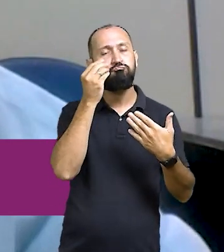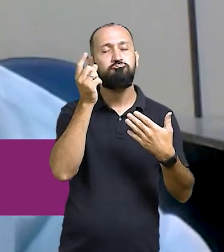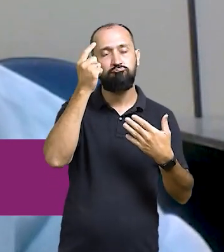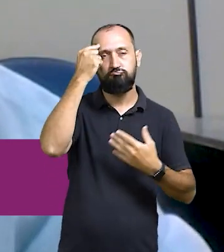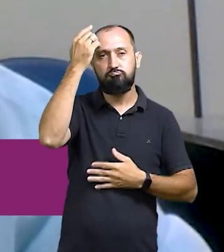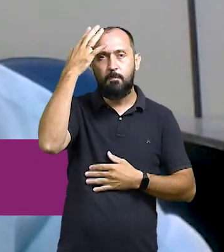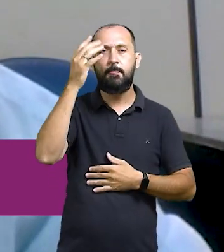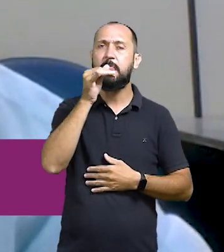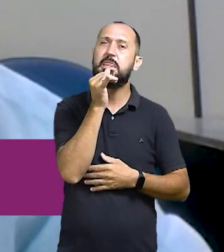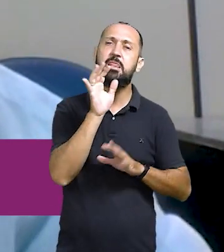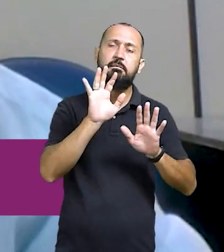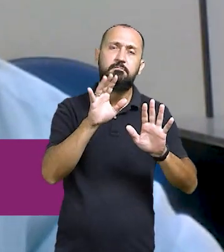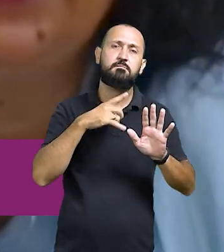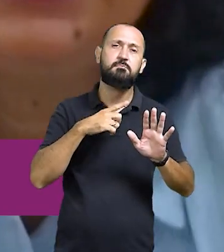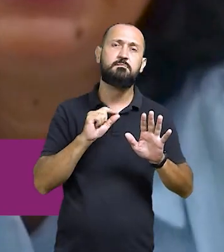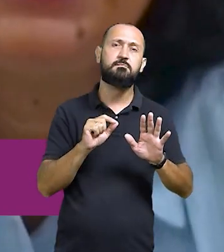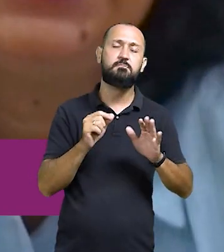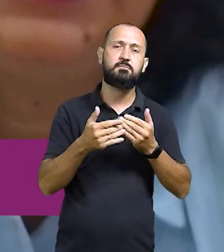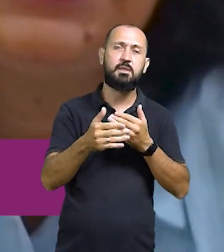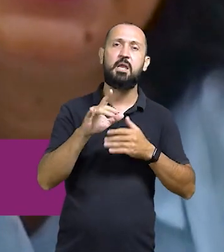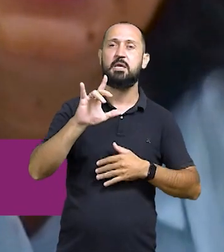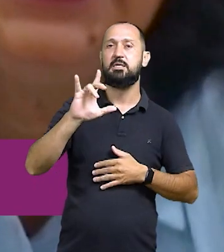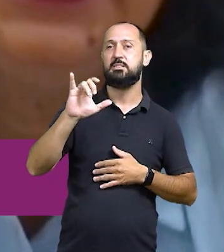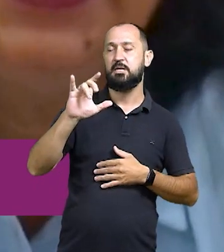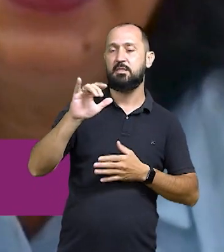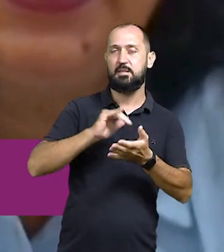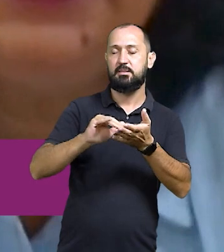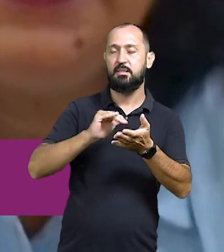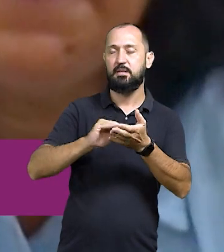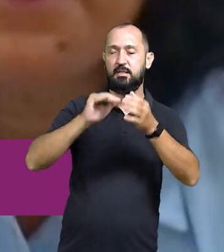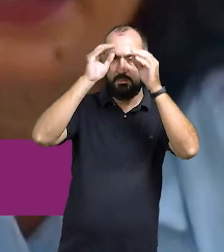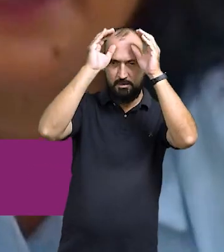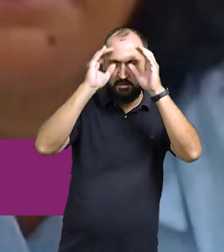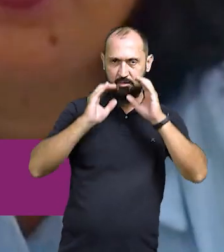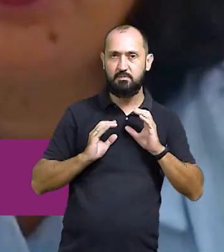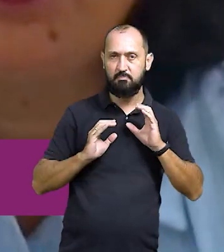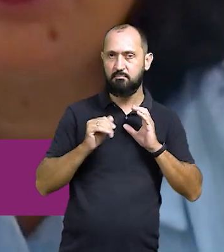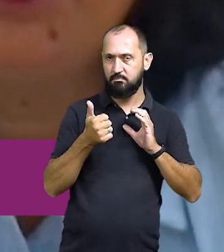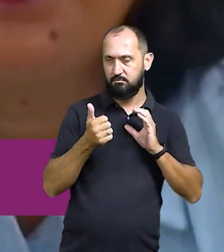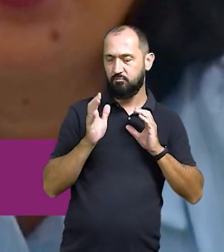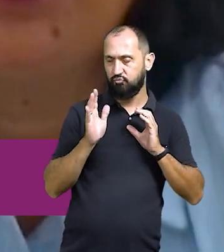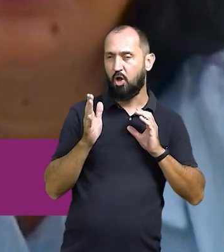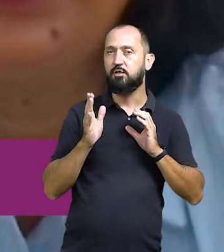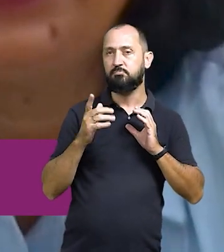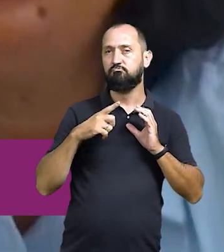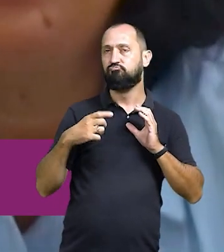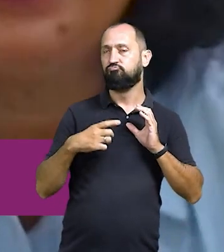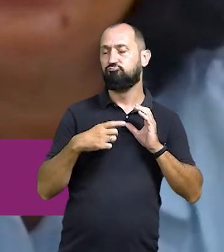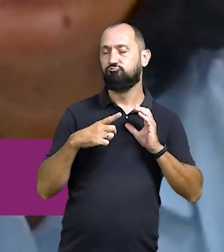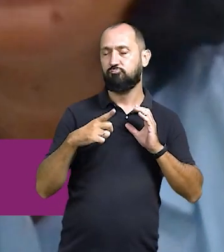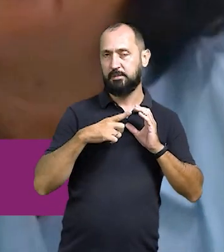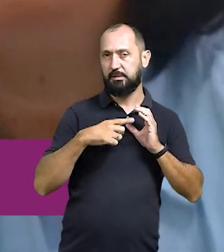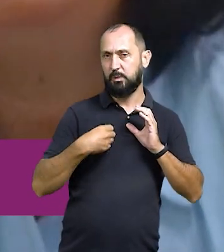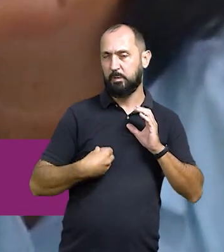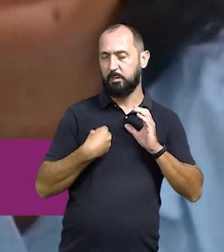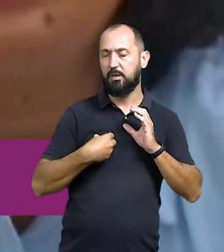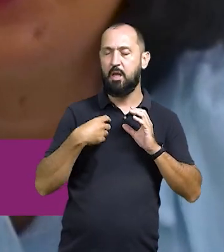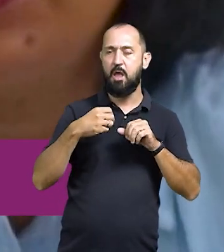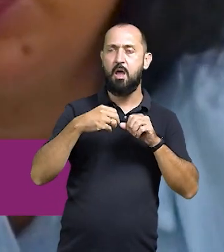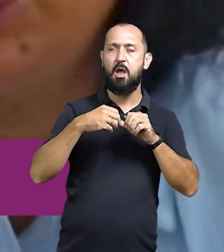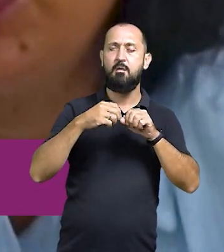e que deve ser cada vez mais levado à acessibilidade de todas as pessoas. Então, está colocado esse desafio, todas as